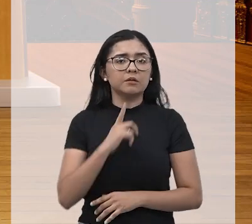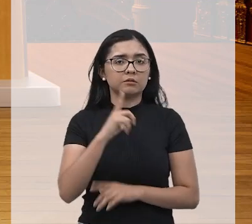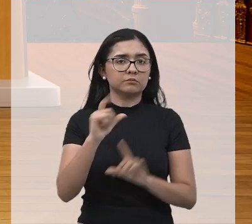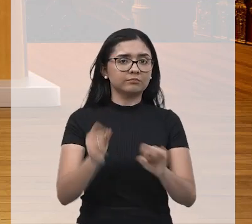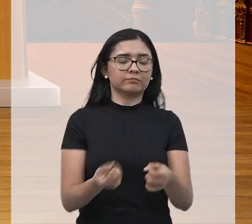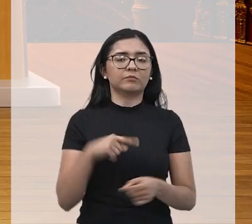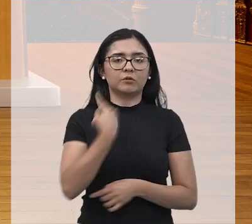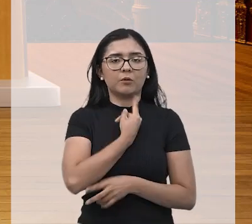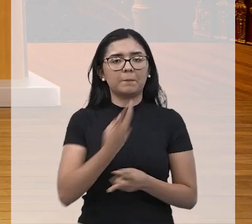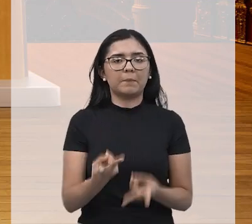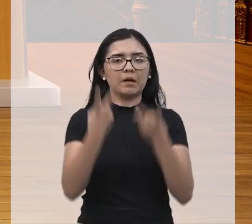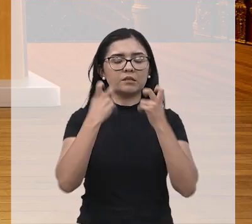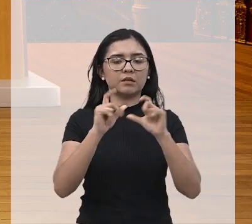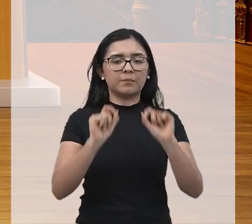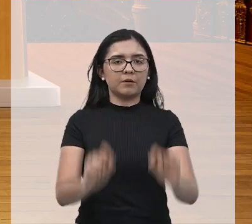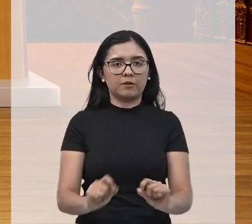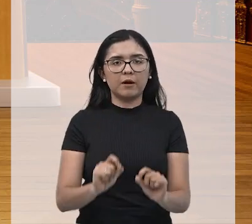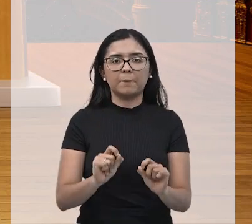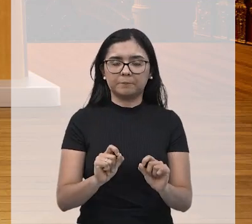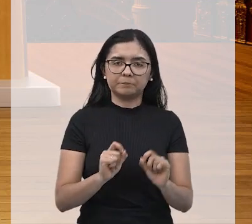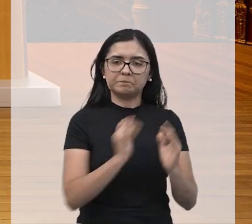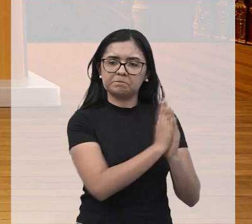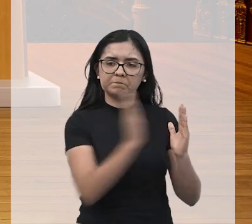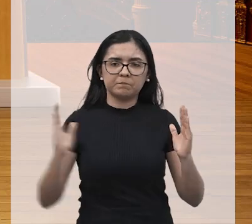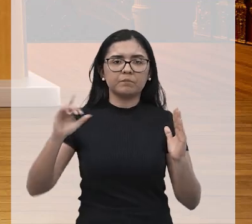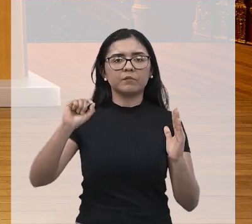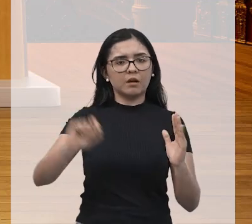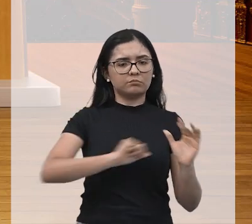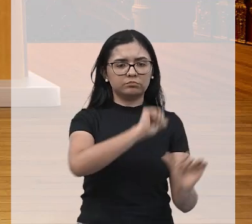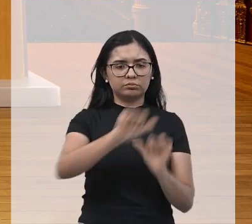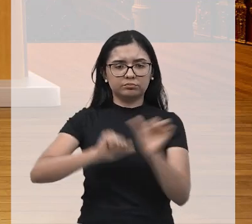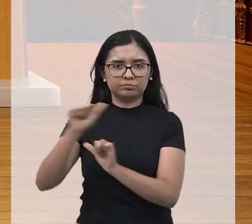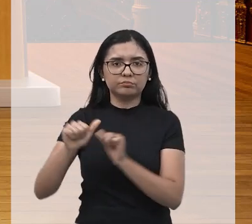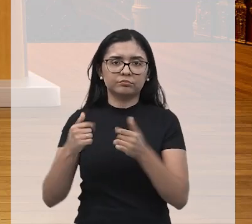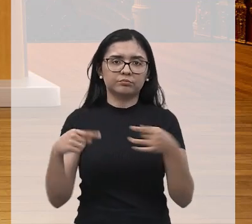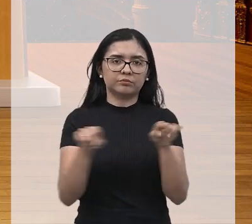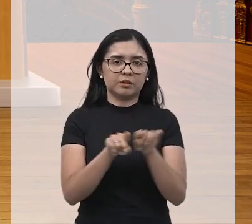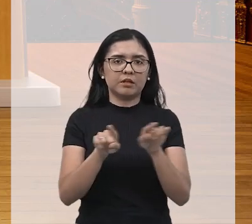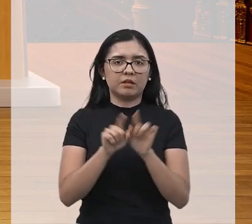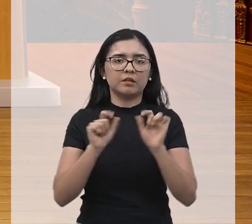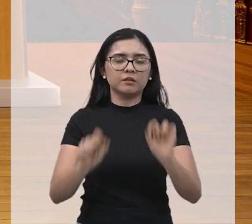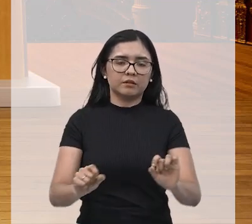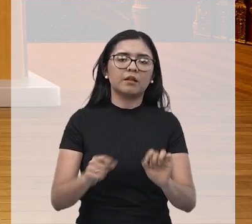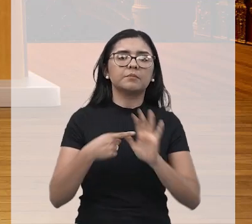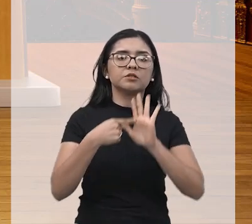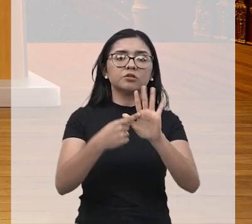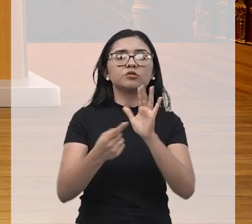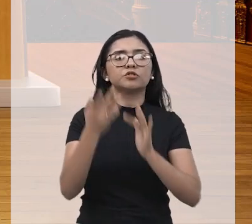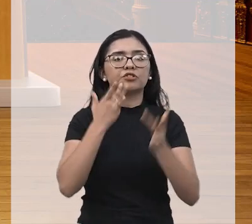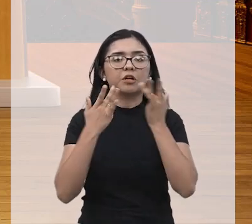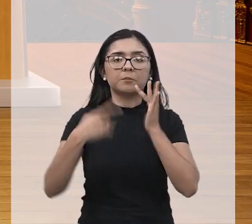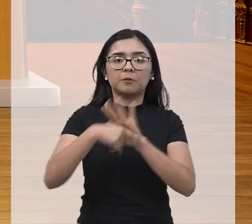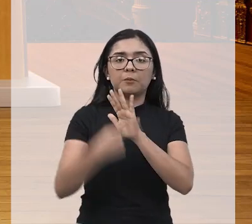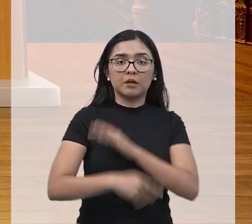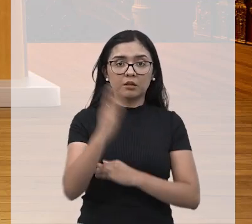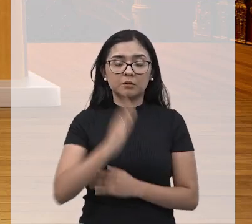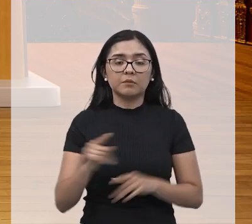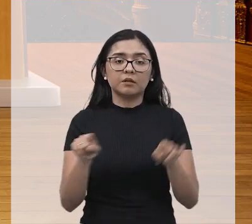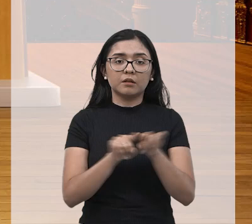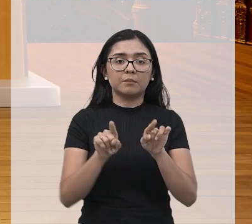já consegue identificar ali uma modificação na produção teatral no Brasil também. Uma